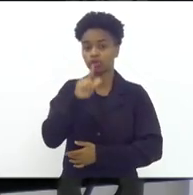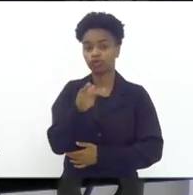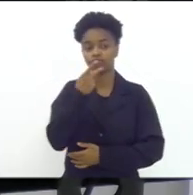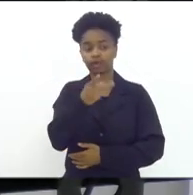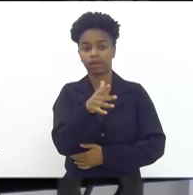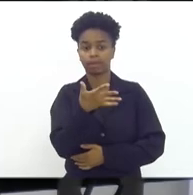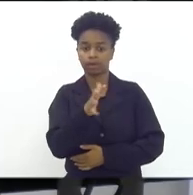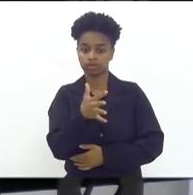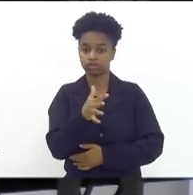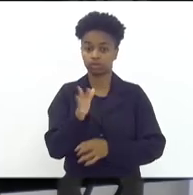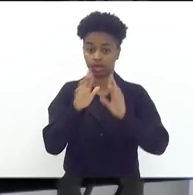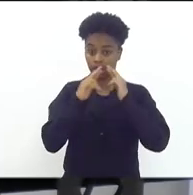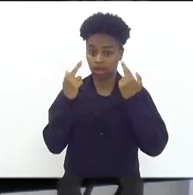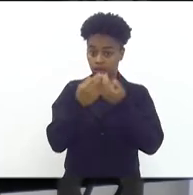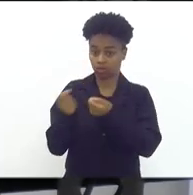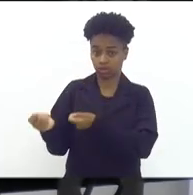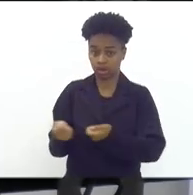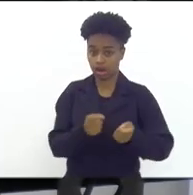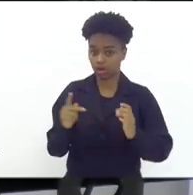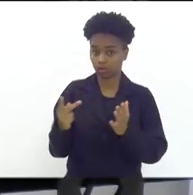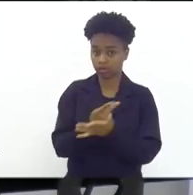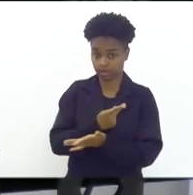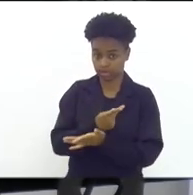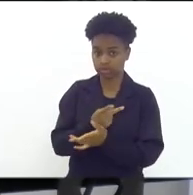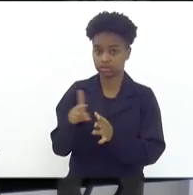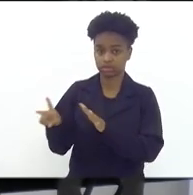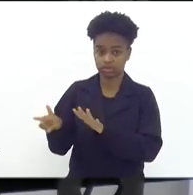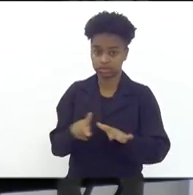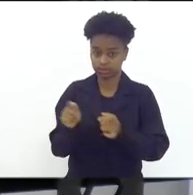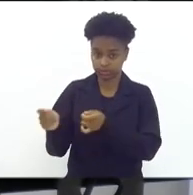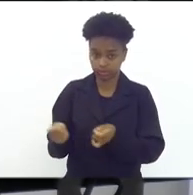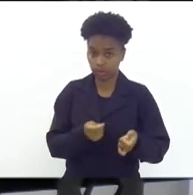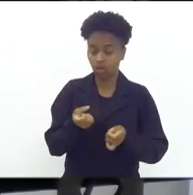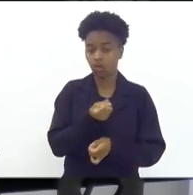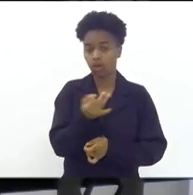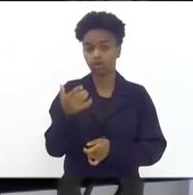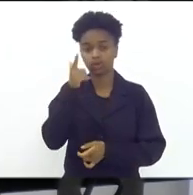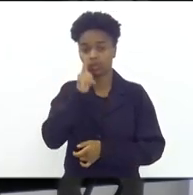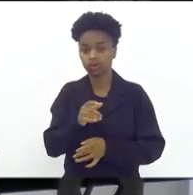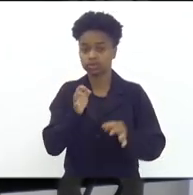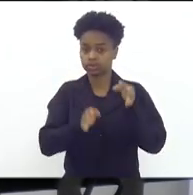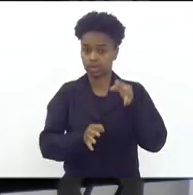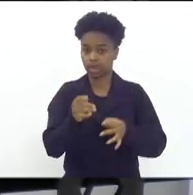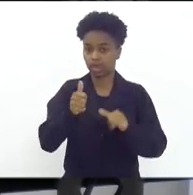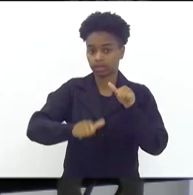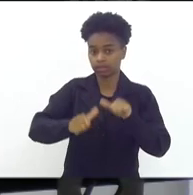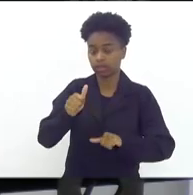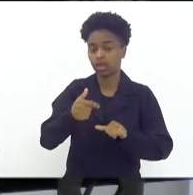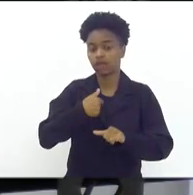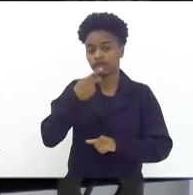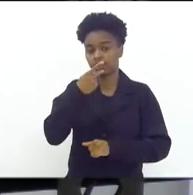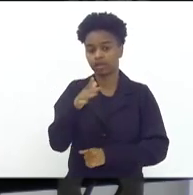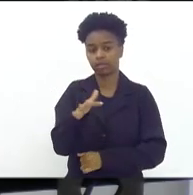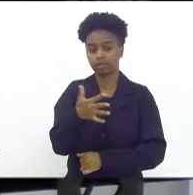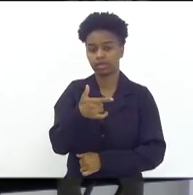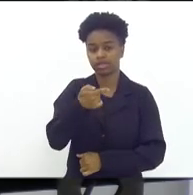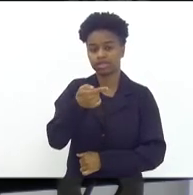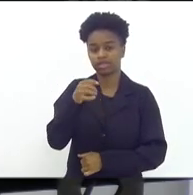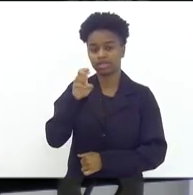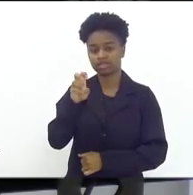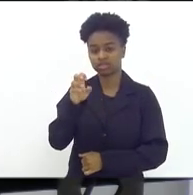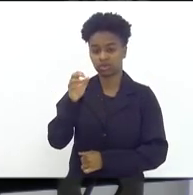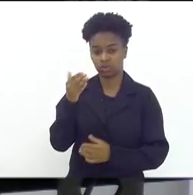média por reunião que se realiza semanalmente Quantos processos a gente consegue julgar desses processos que já lhe antecipação em torno de 75